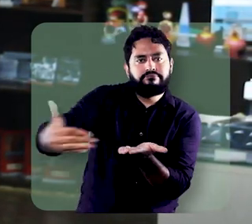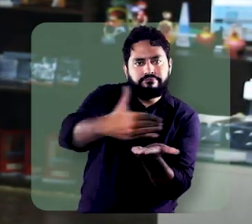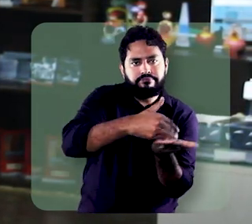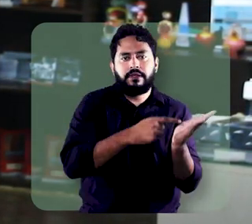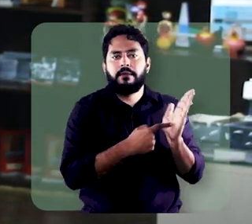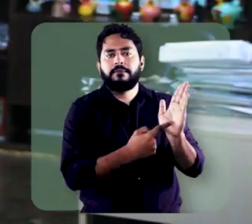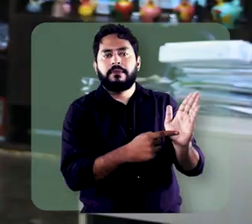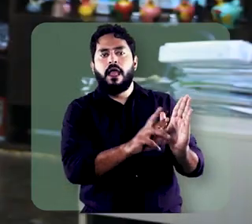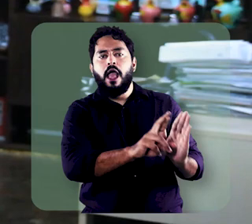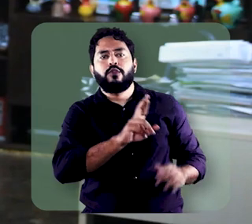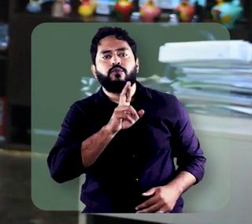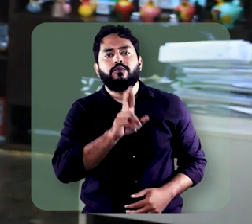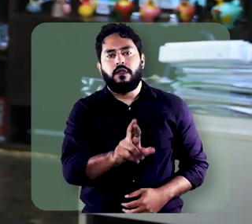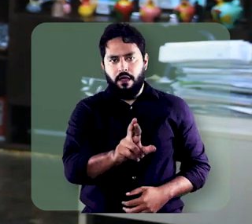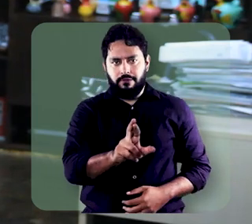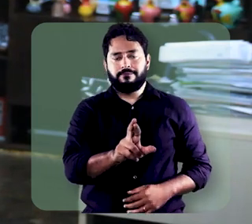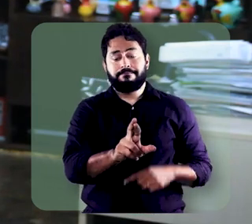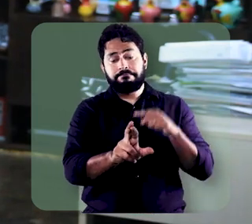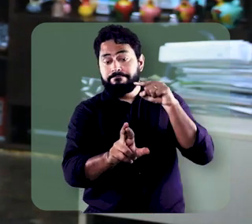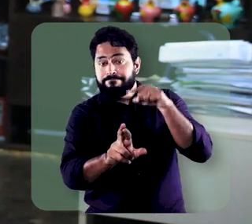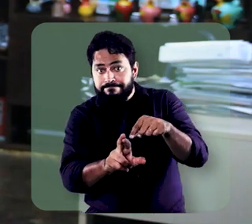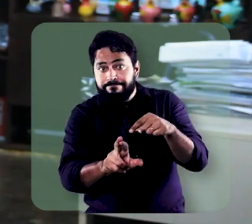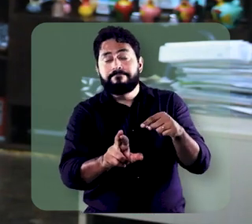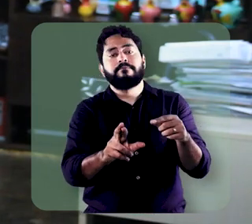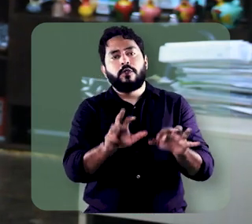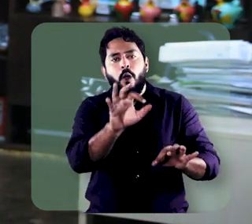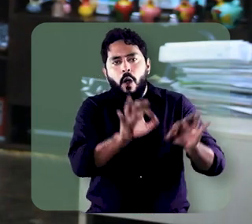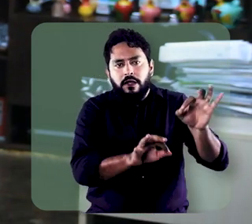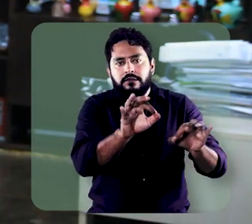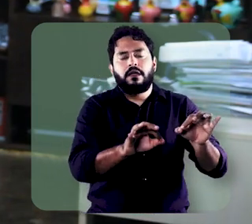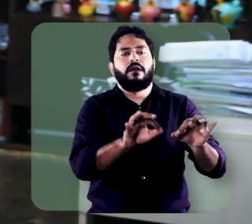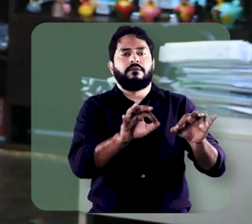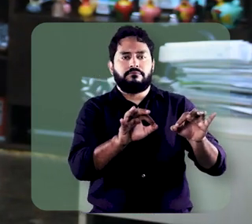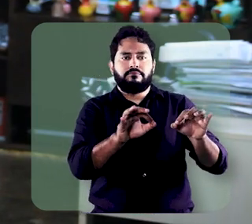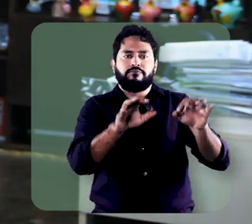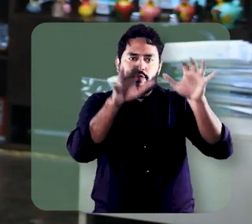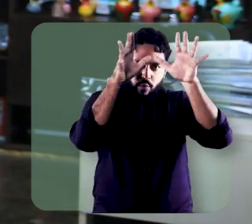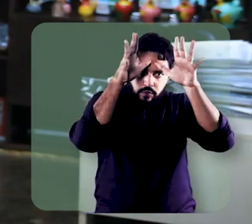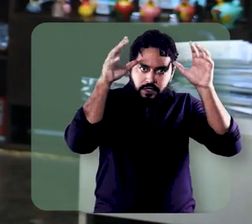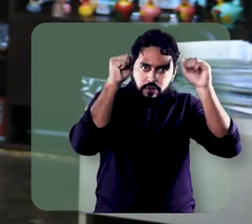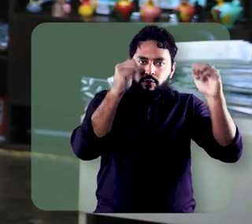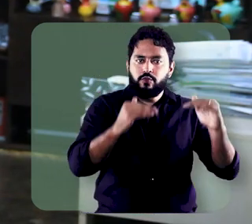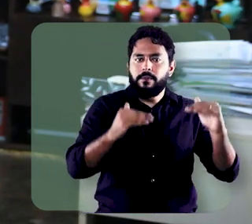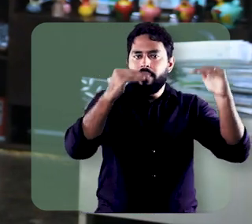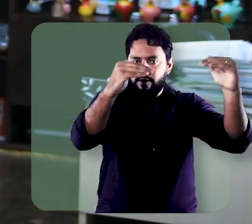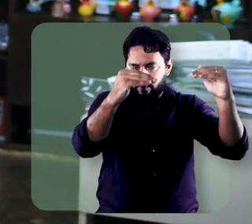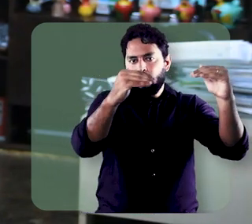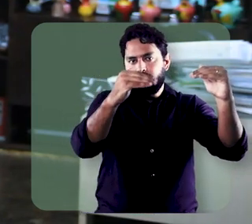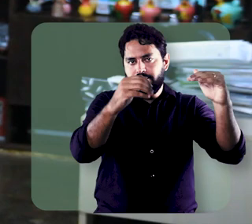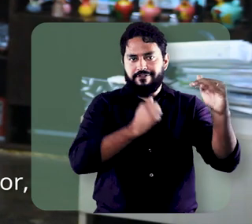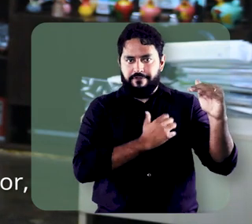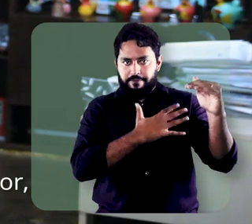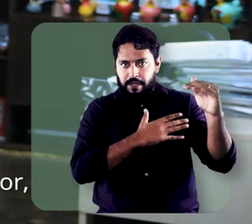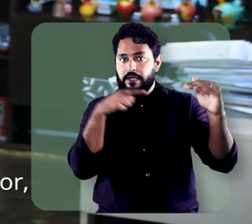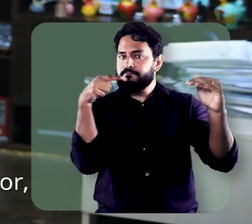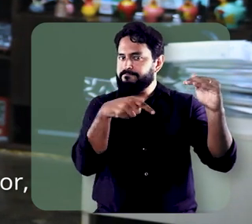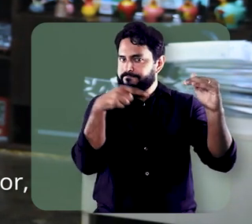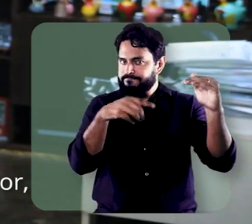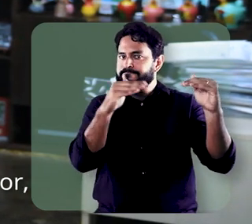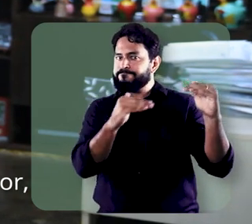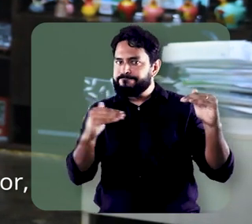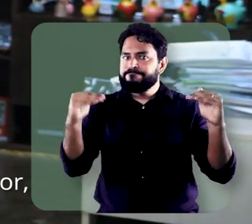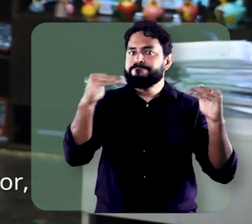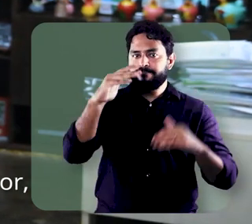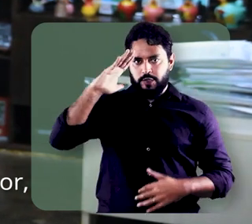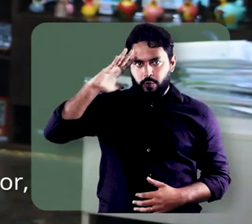por meio do voto. O resultado da consulta será submetido à apreciação do Conselho Superior do IFPE, o CONSUP,